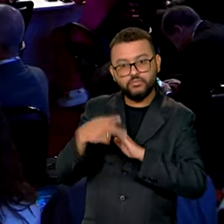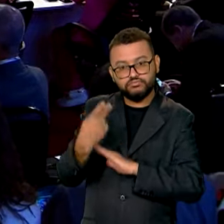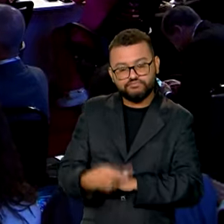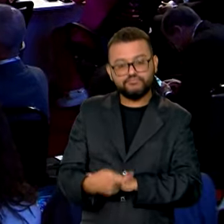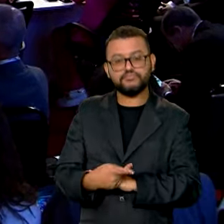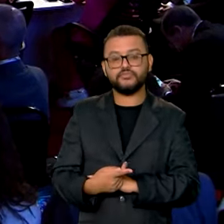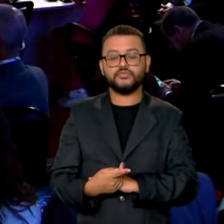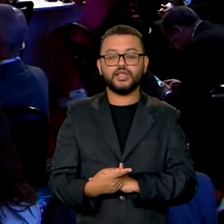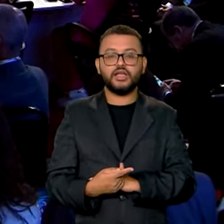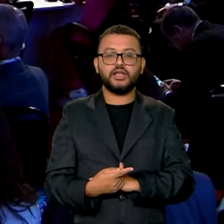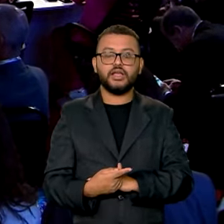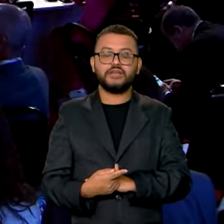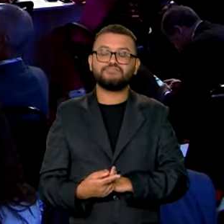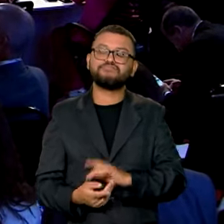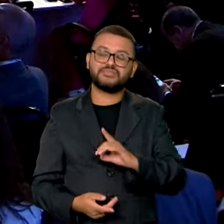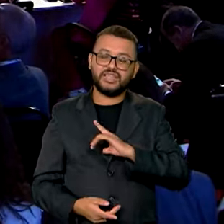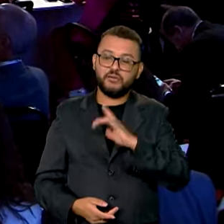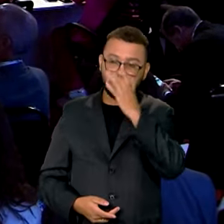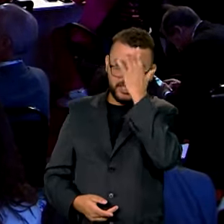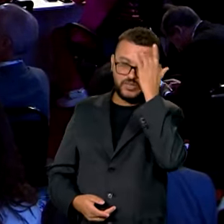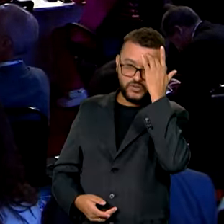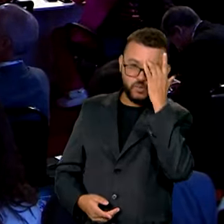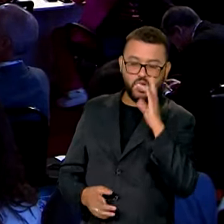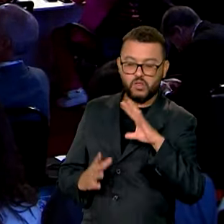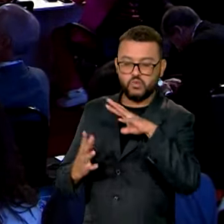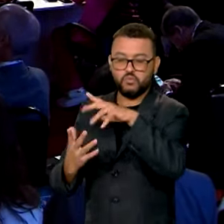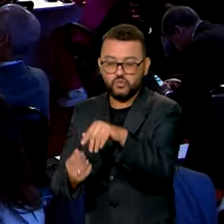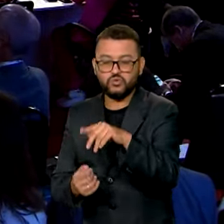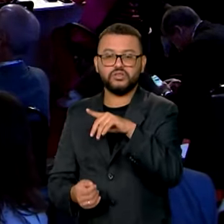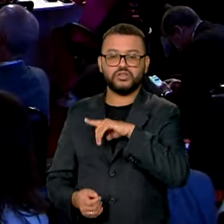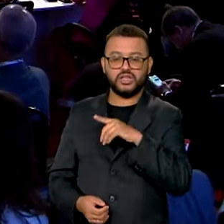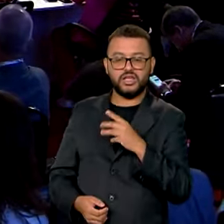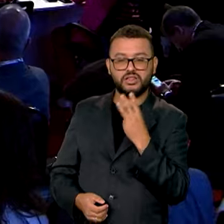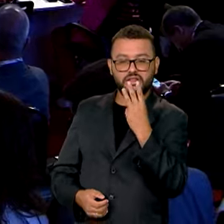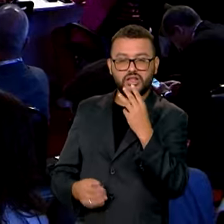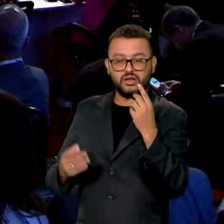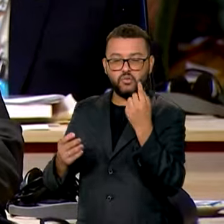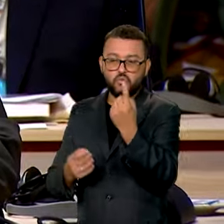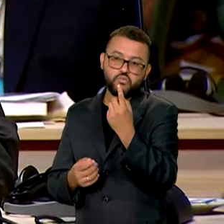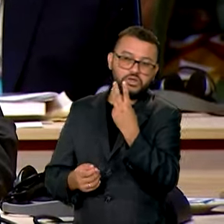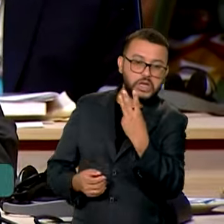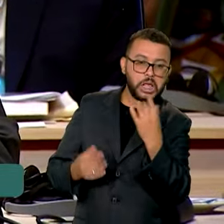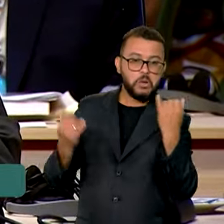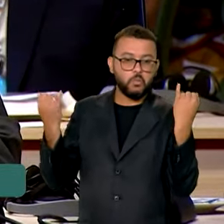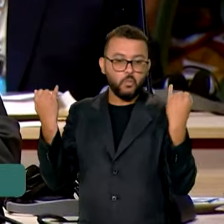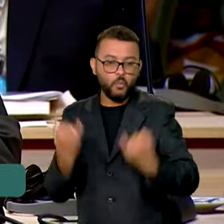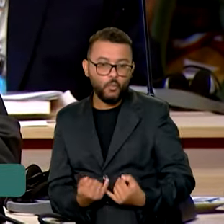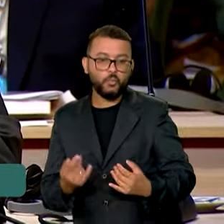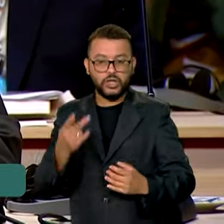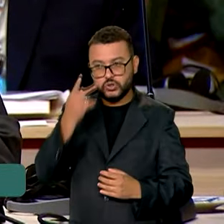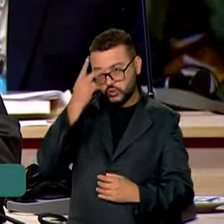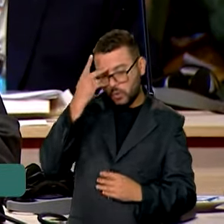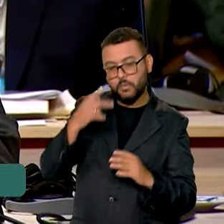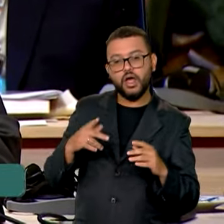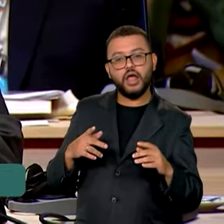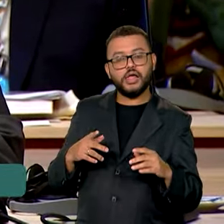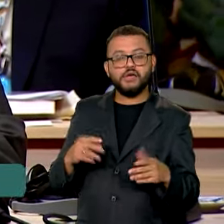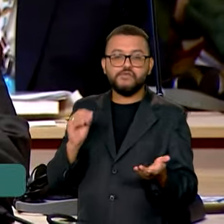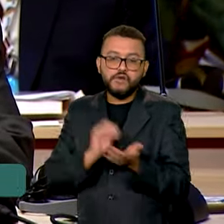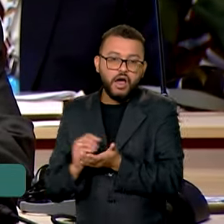em cada três seres humanos está subnutrido. O diagnóstico geral da insegurança